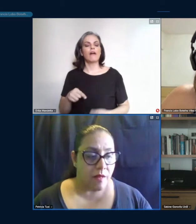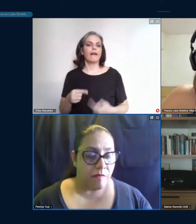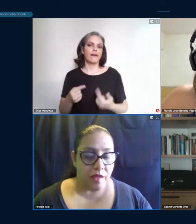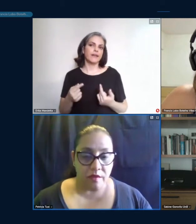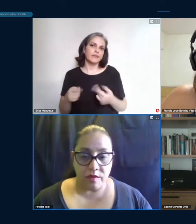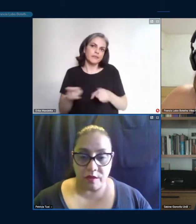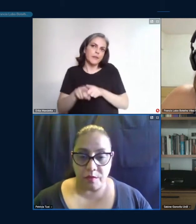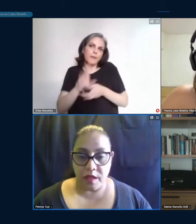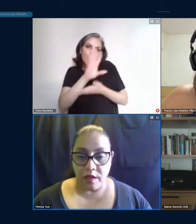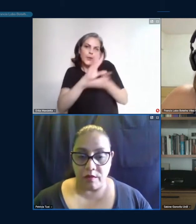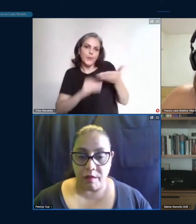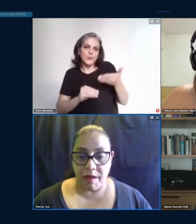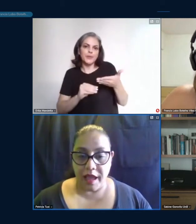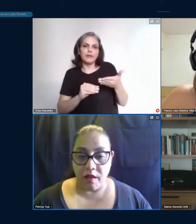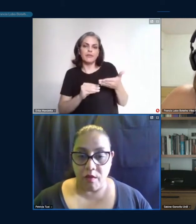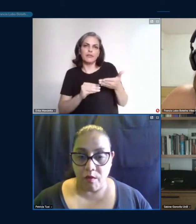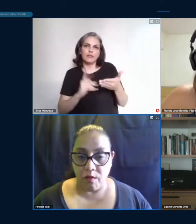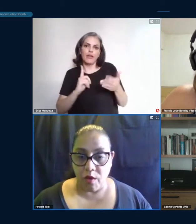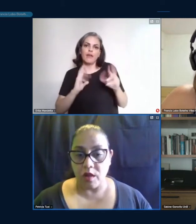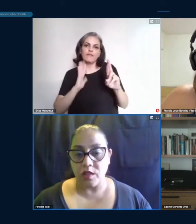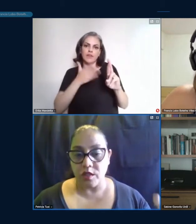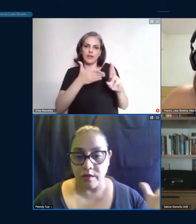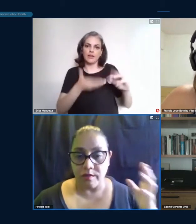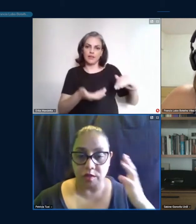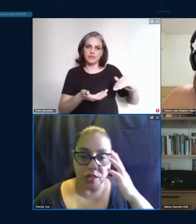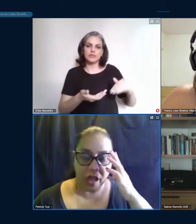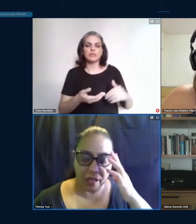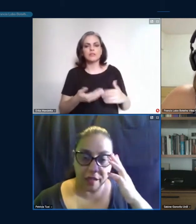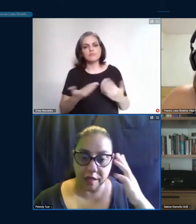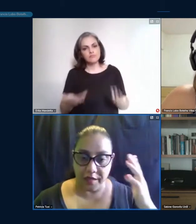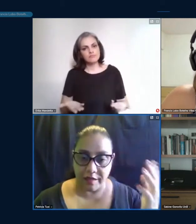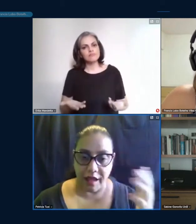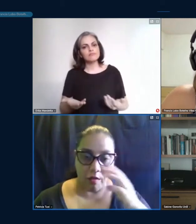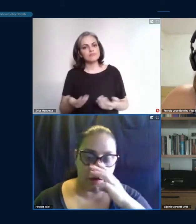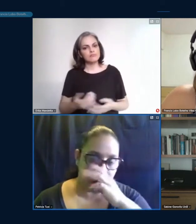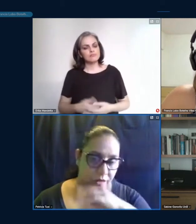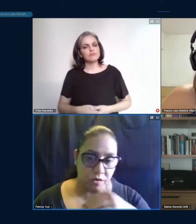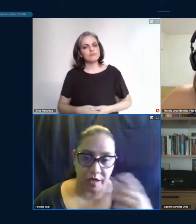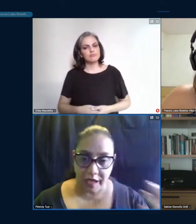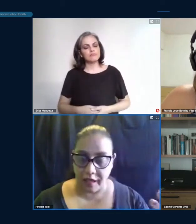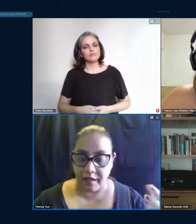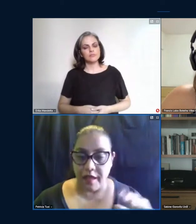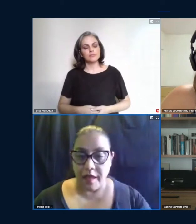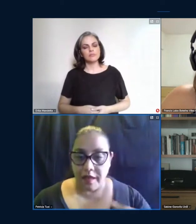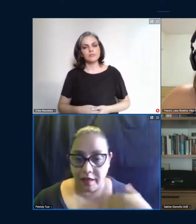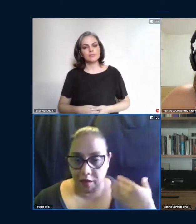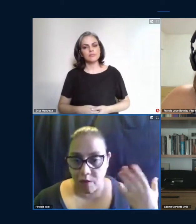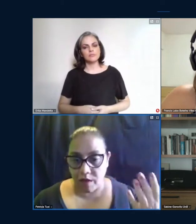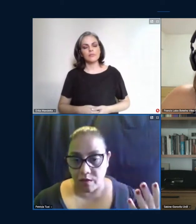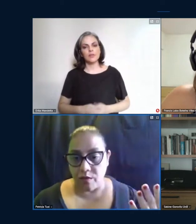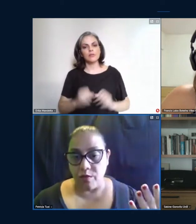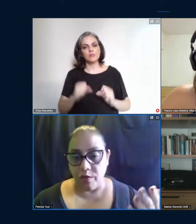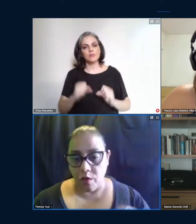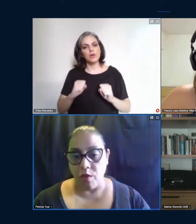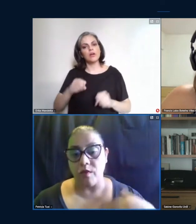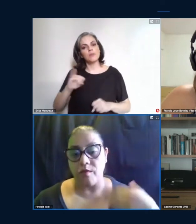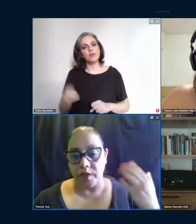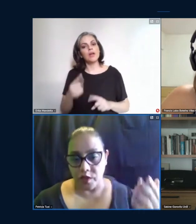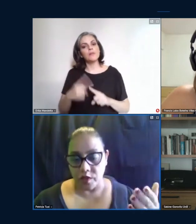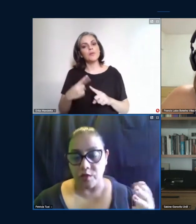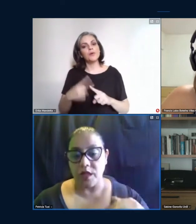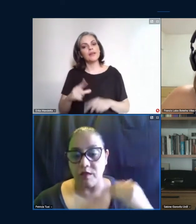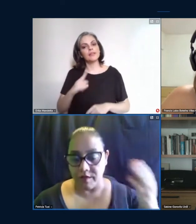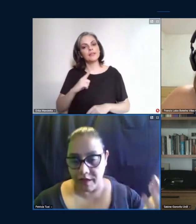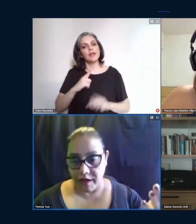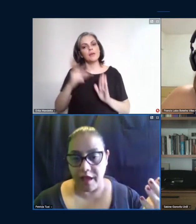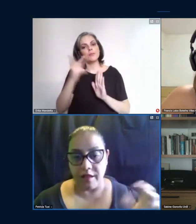Senado, e vocês poderiam trabalhar com o Norte, já que está um projeto de lei que, quando for